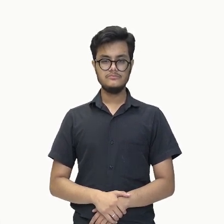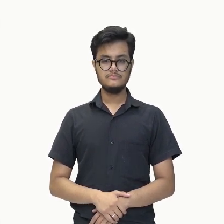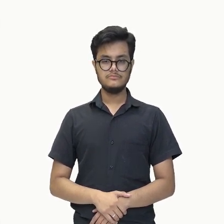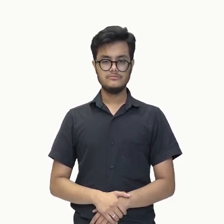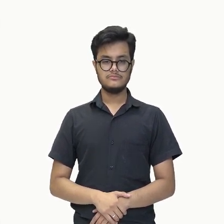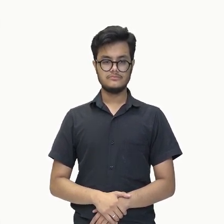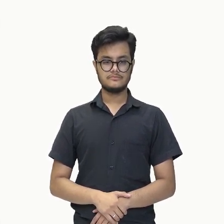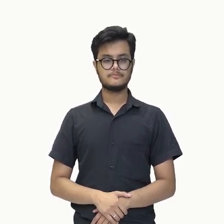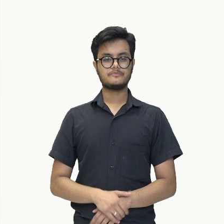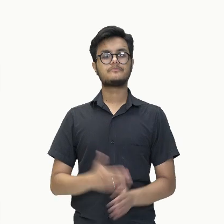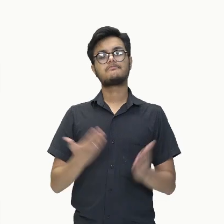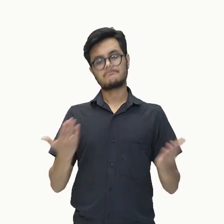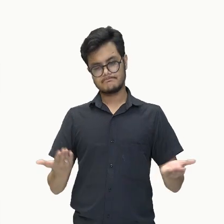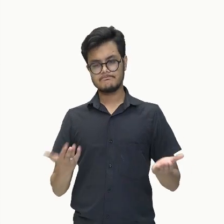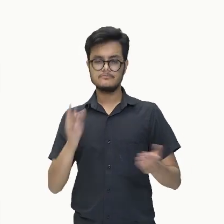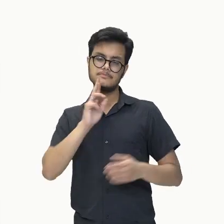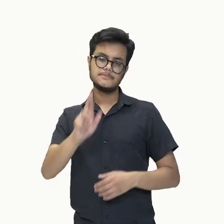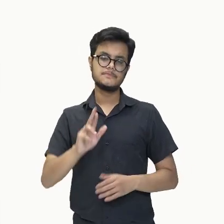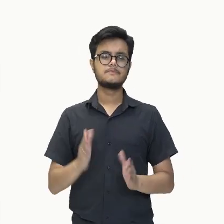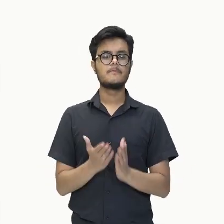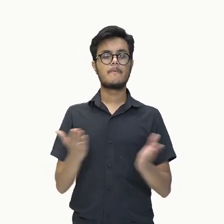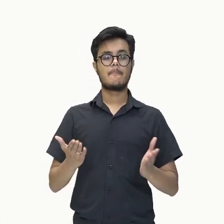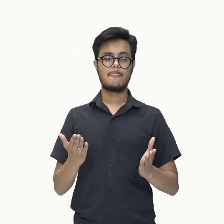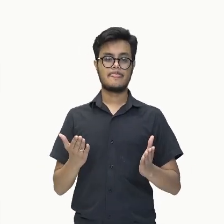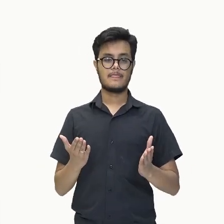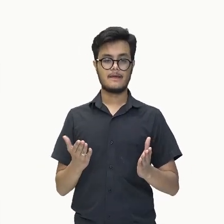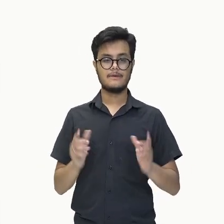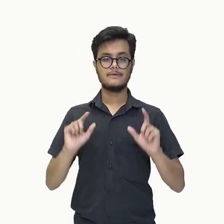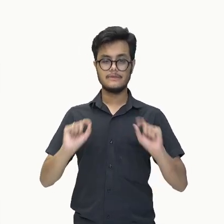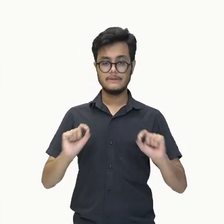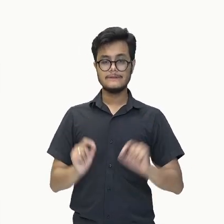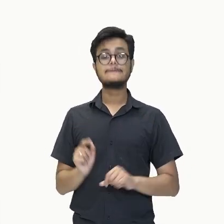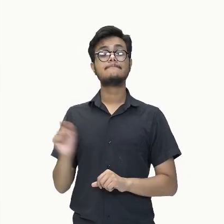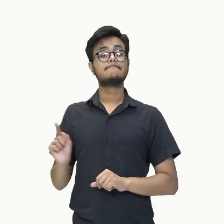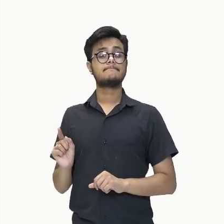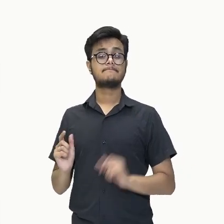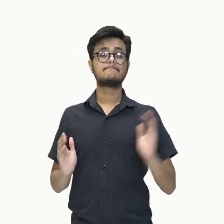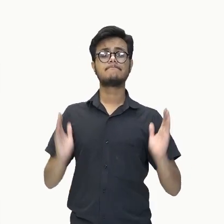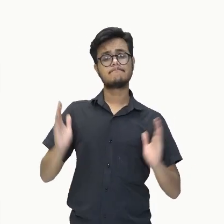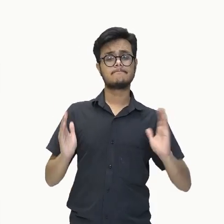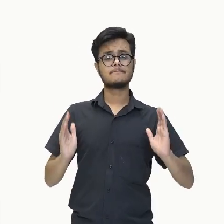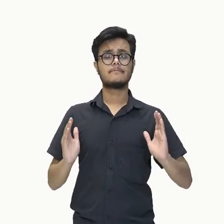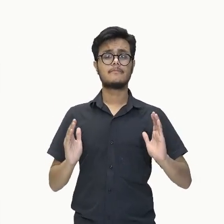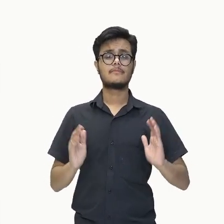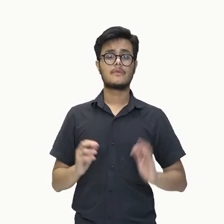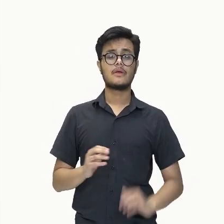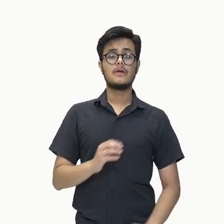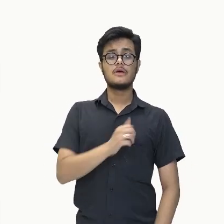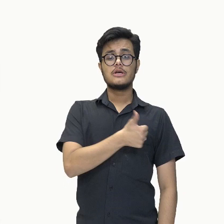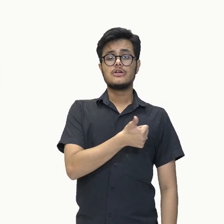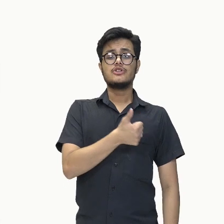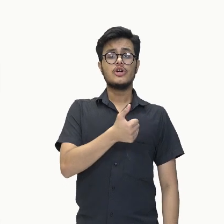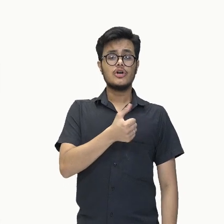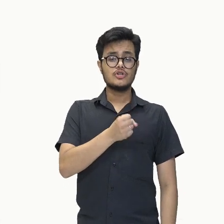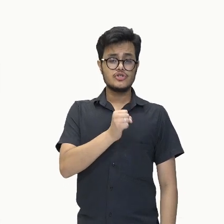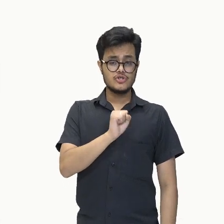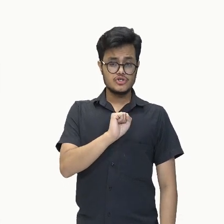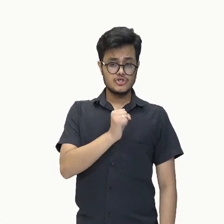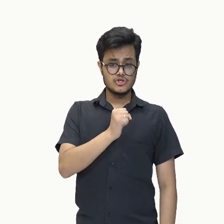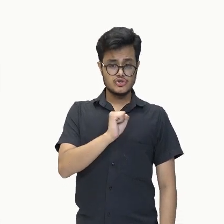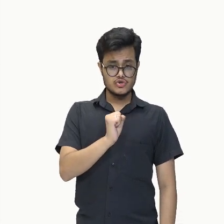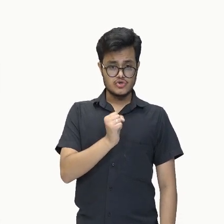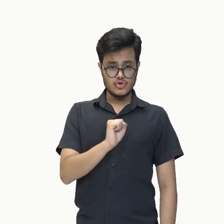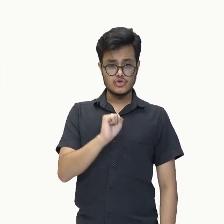18.481,152. Então, nós vamos ter aqui como resposta, o valor estimado do carro será de, ao longo, né, desses 6 anos,